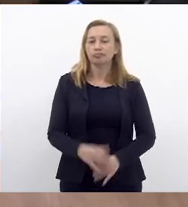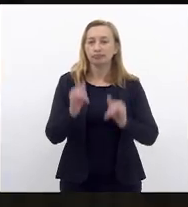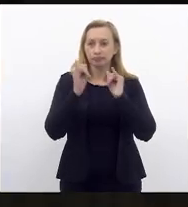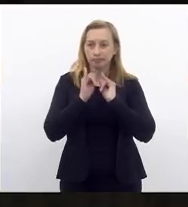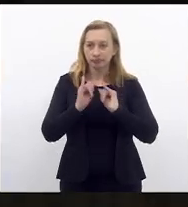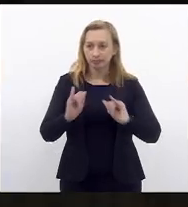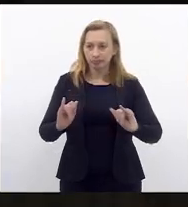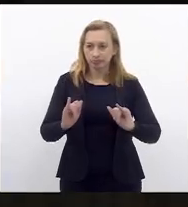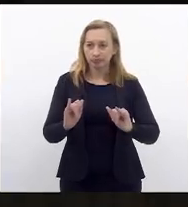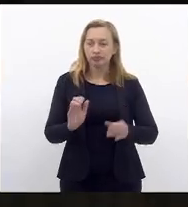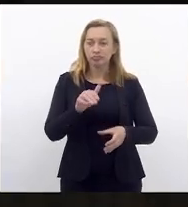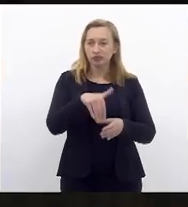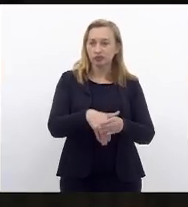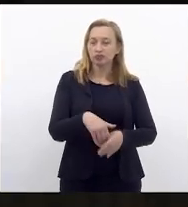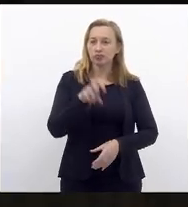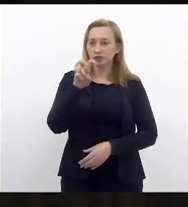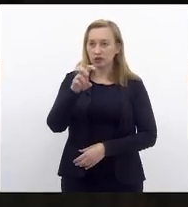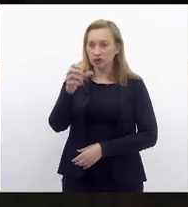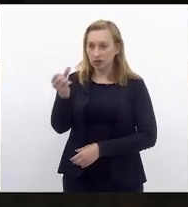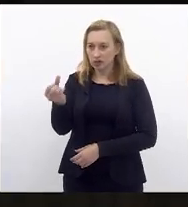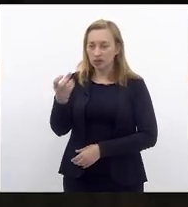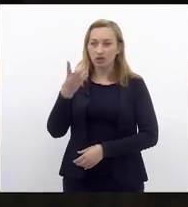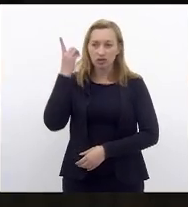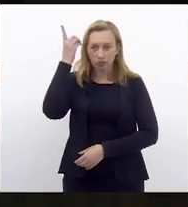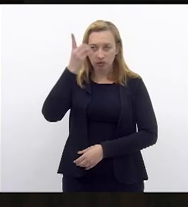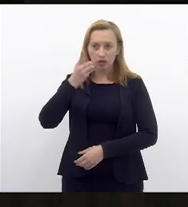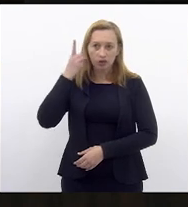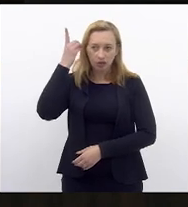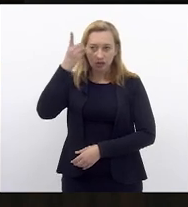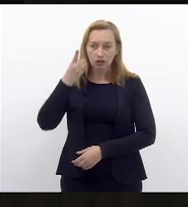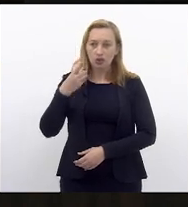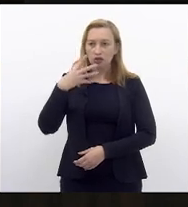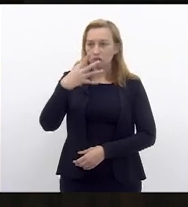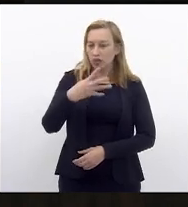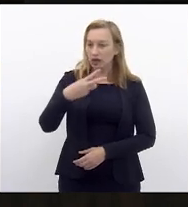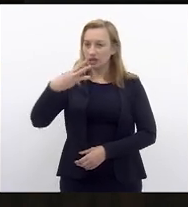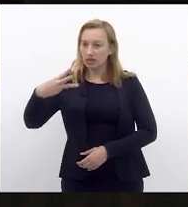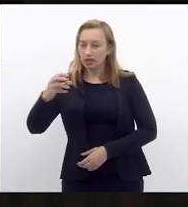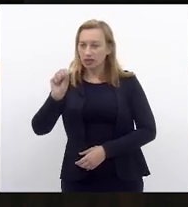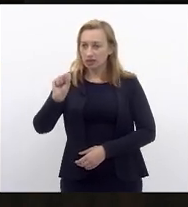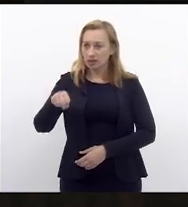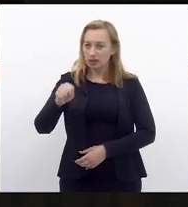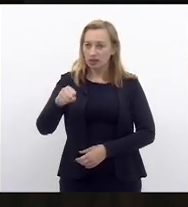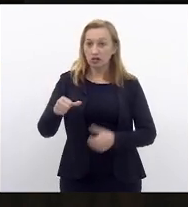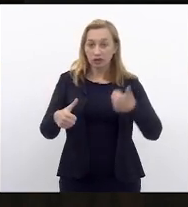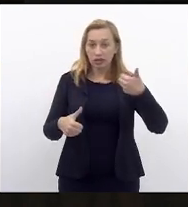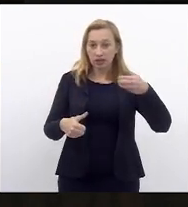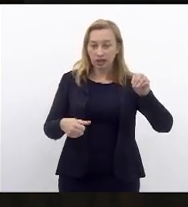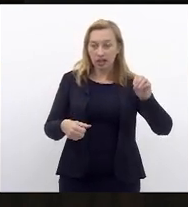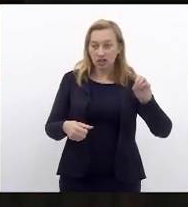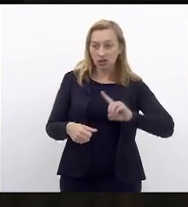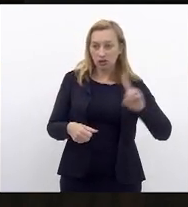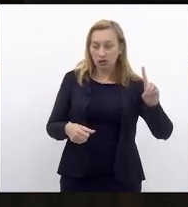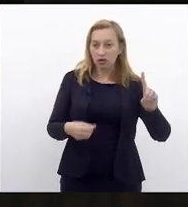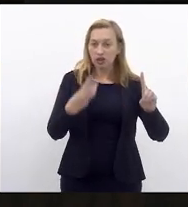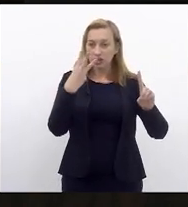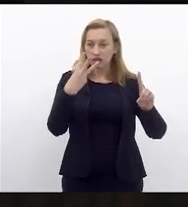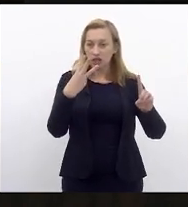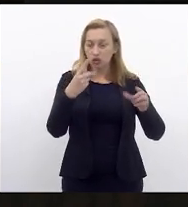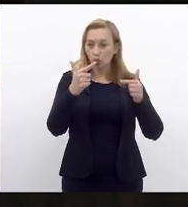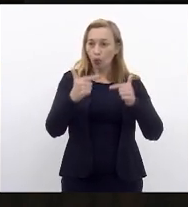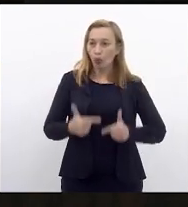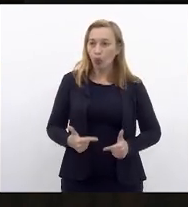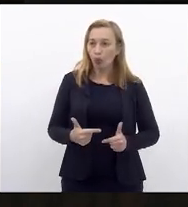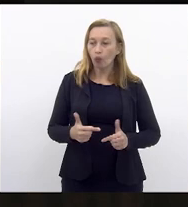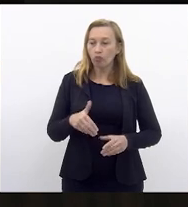Anuncio, votaram 56 senhores parlamentares, 43 sims, 10 nãos e 3 abstenções.